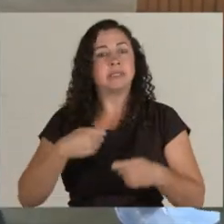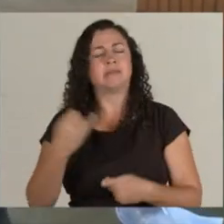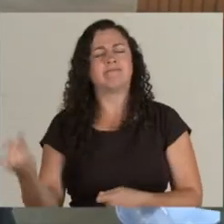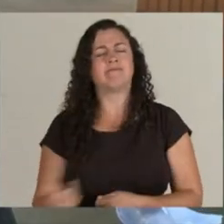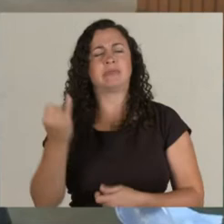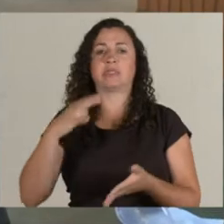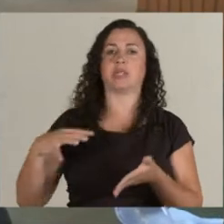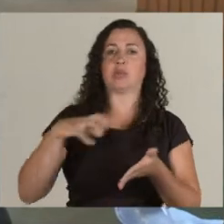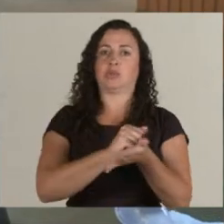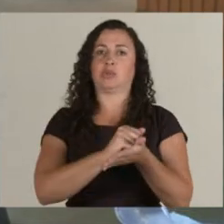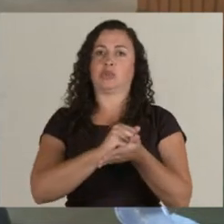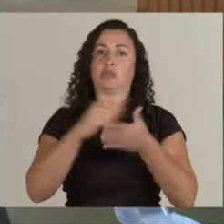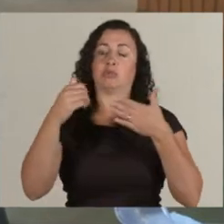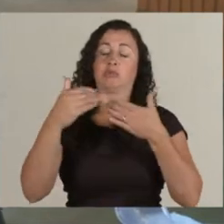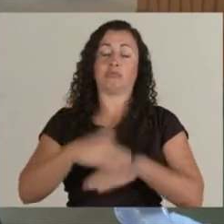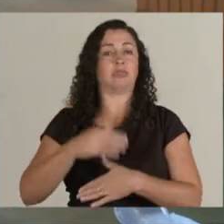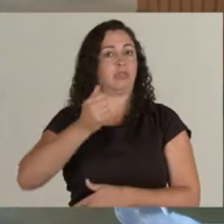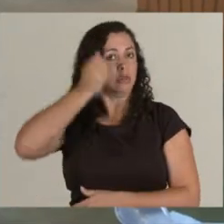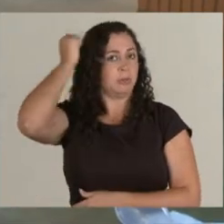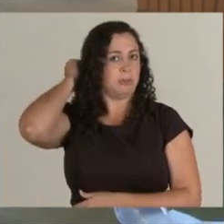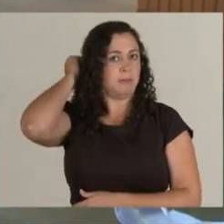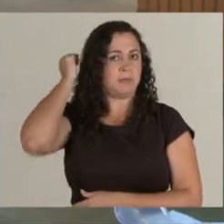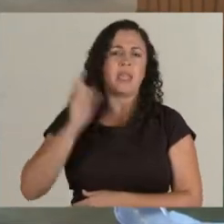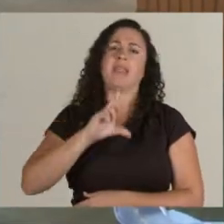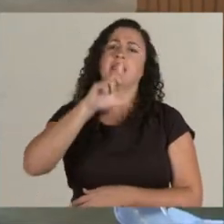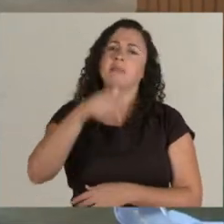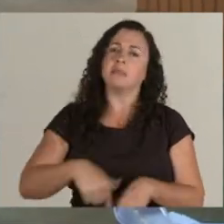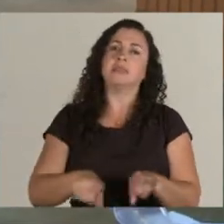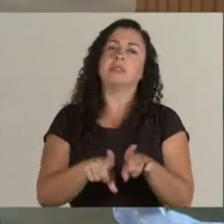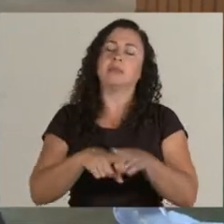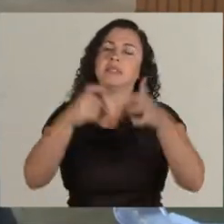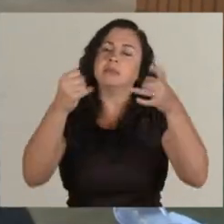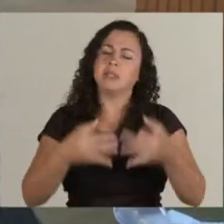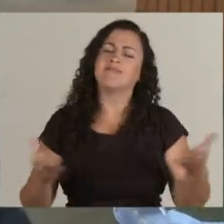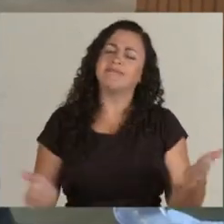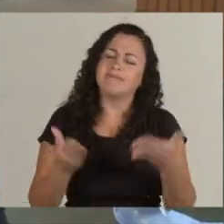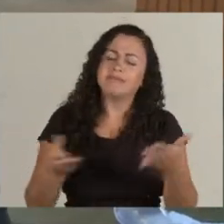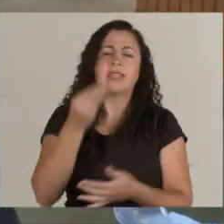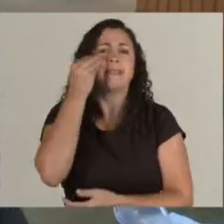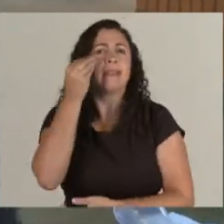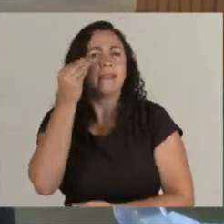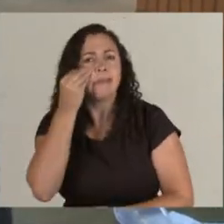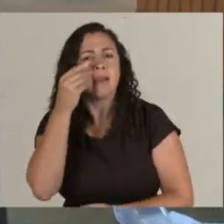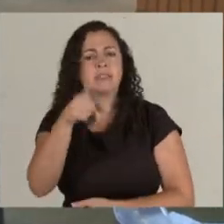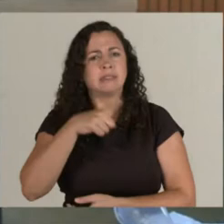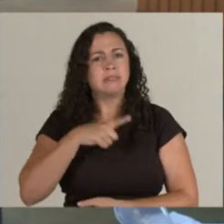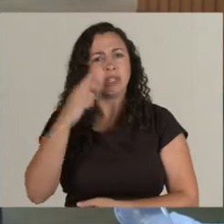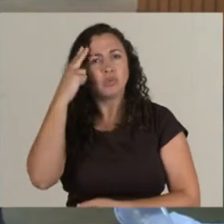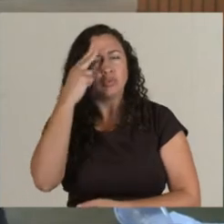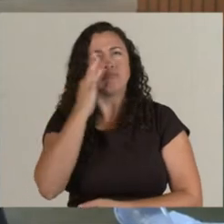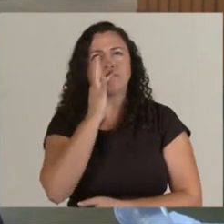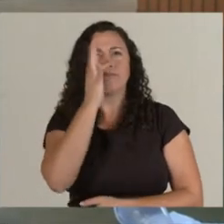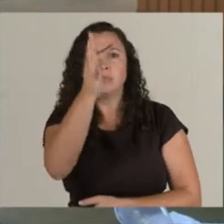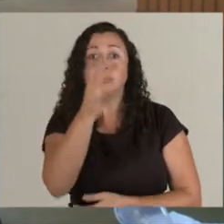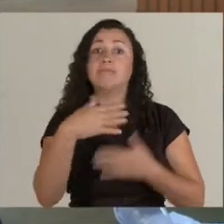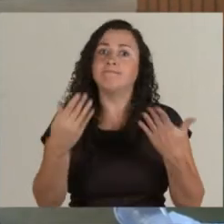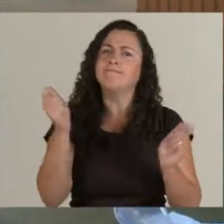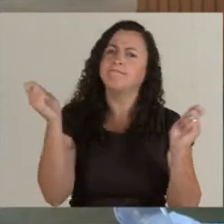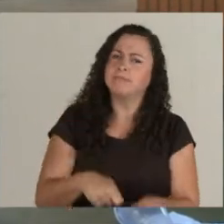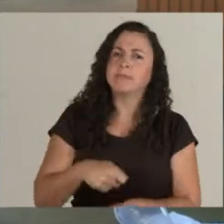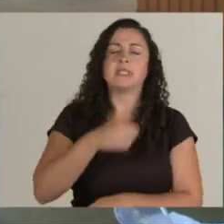inscrição. E depois, a dizer que eles têm que tentar, né, correr atrás do sonho,